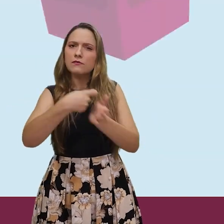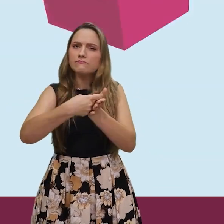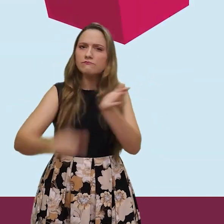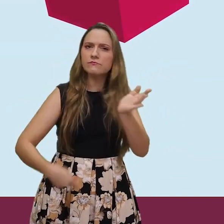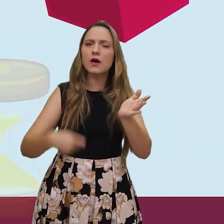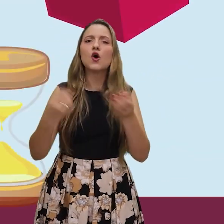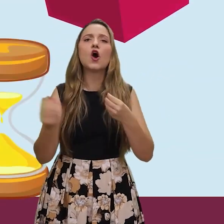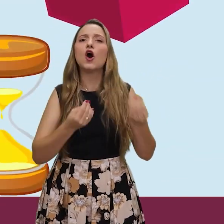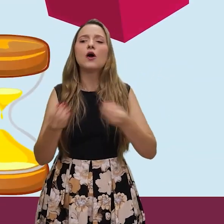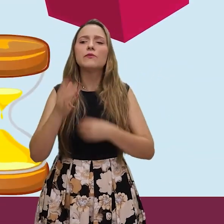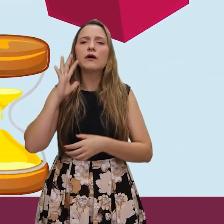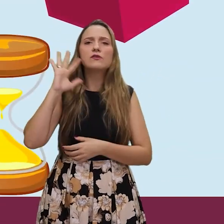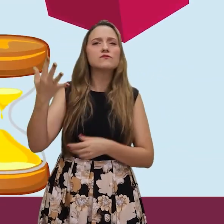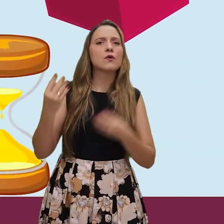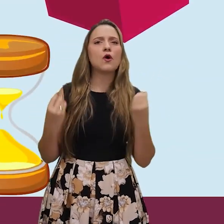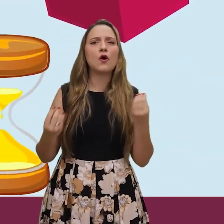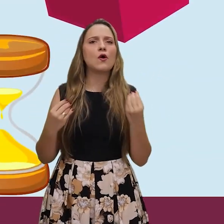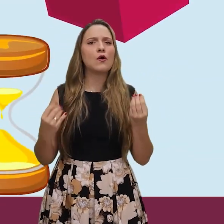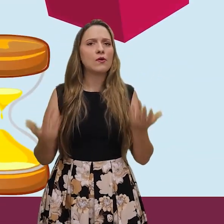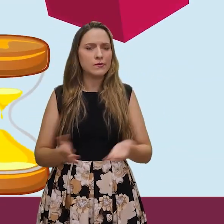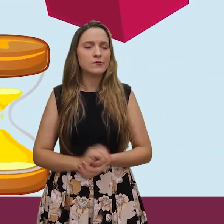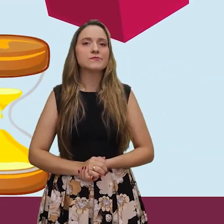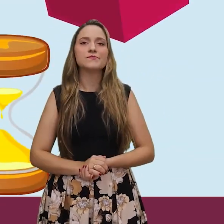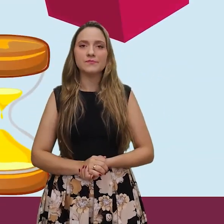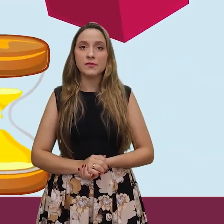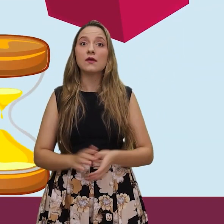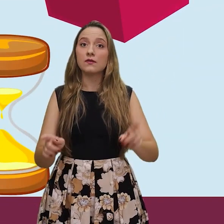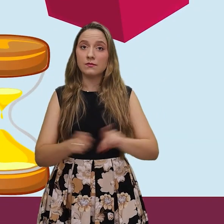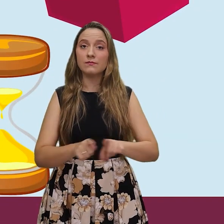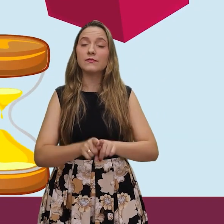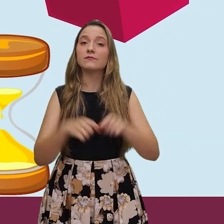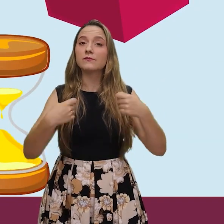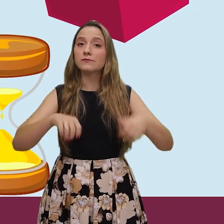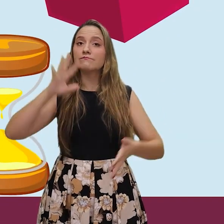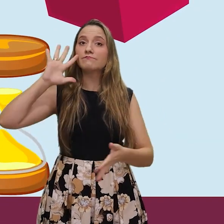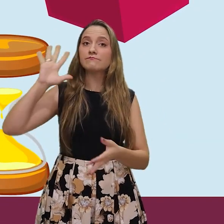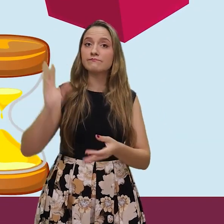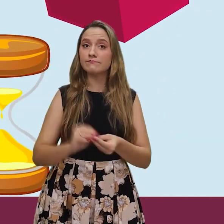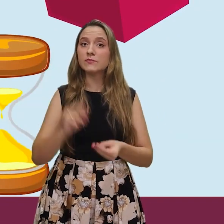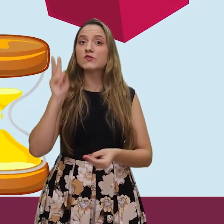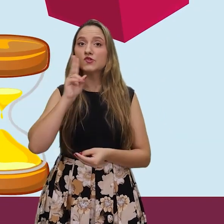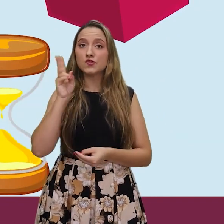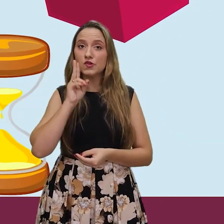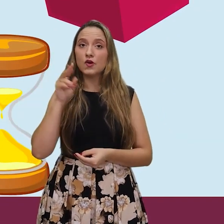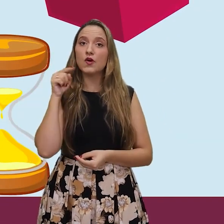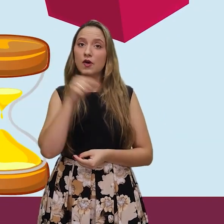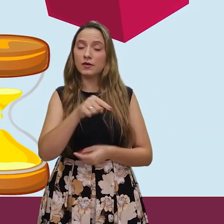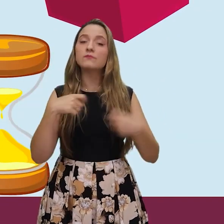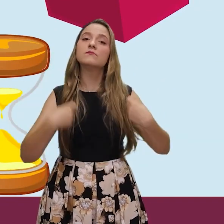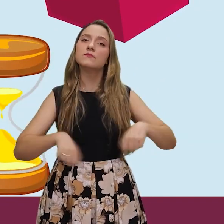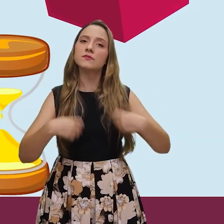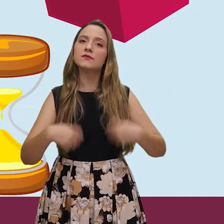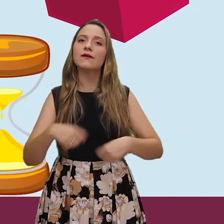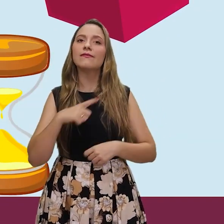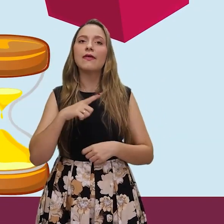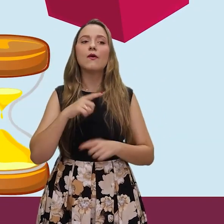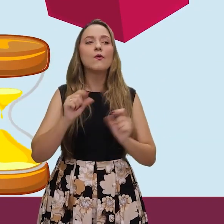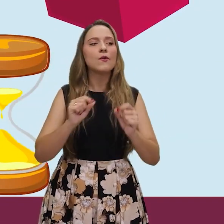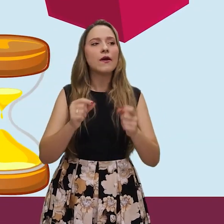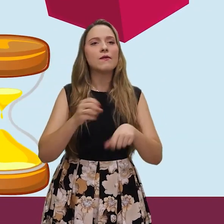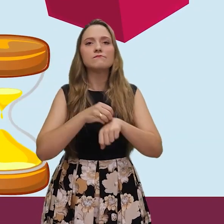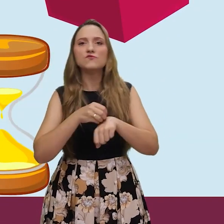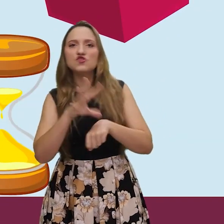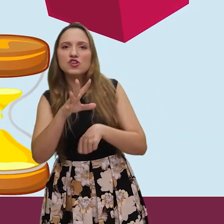é o fim ou conclusão. Nele, você apresentará a resolução do conflito, seguida